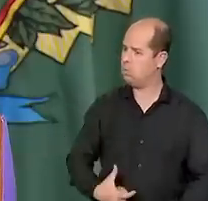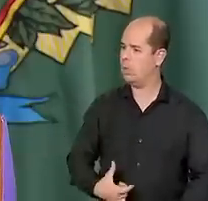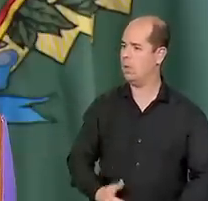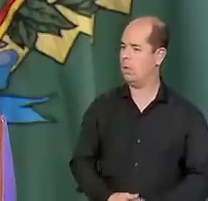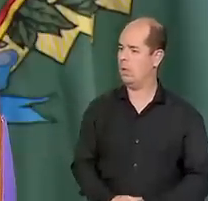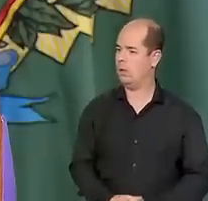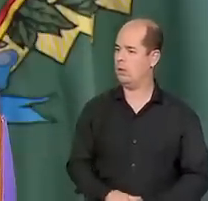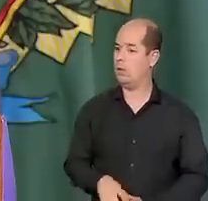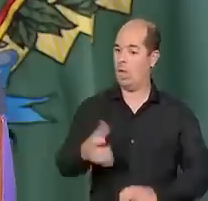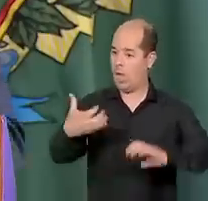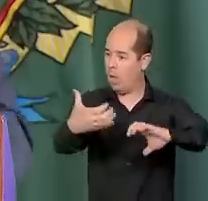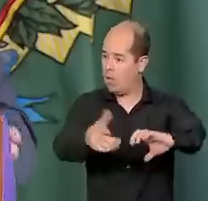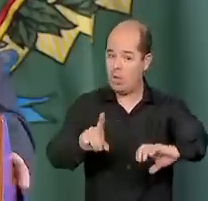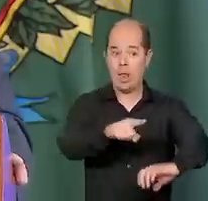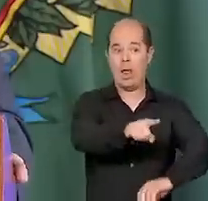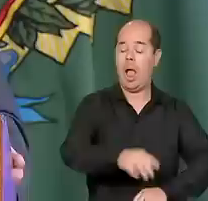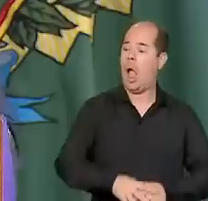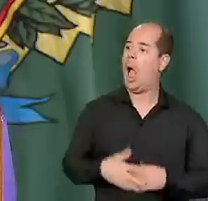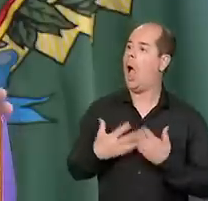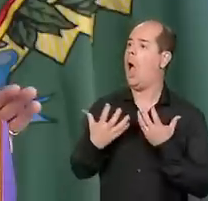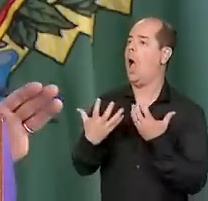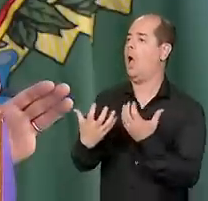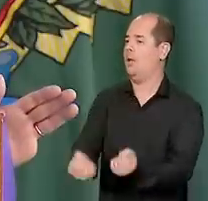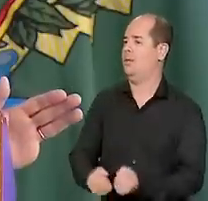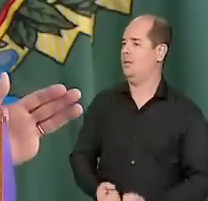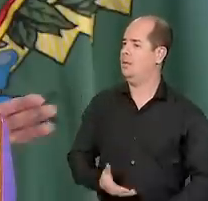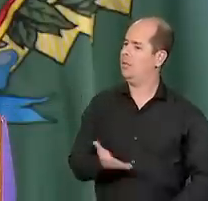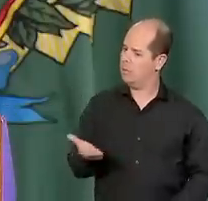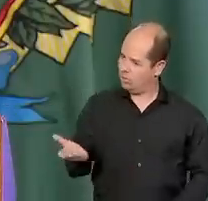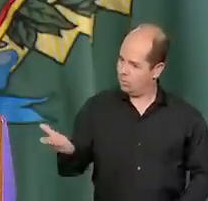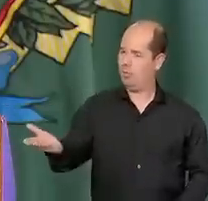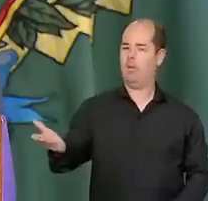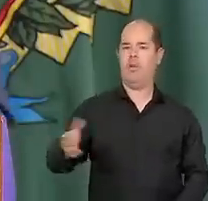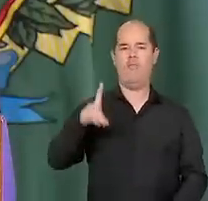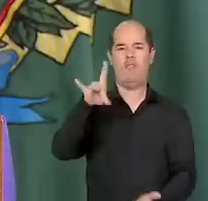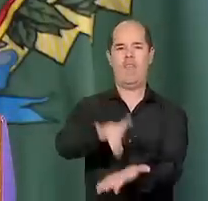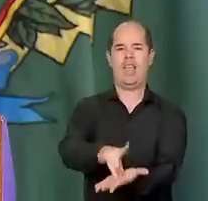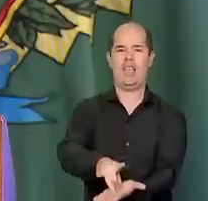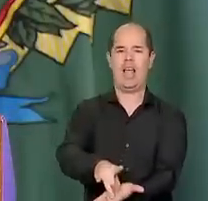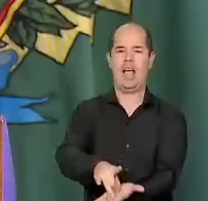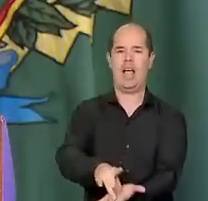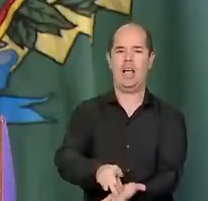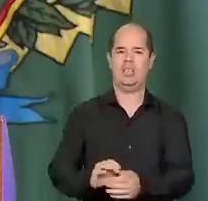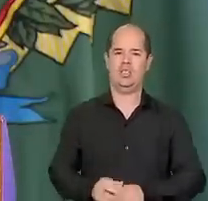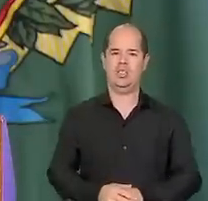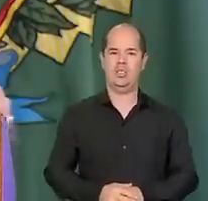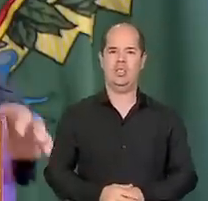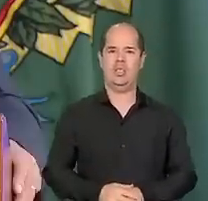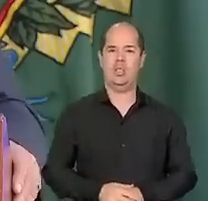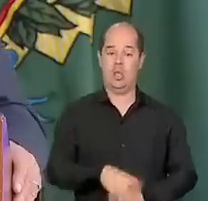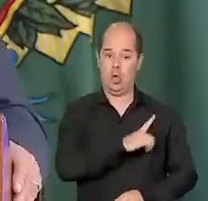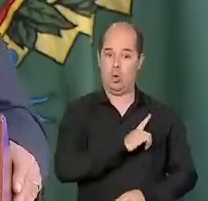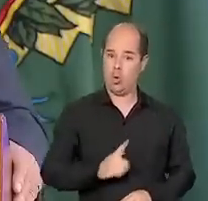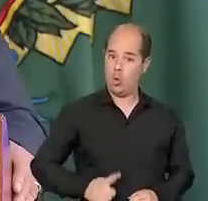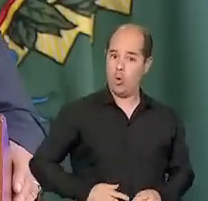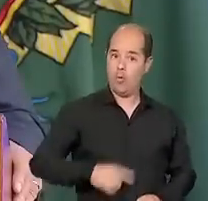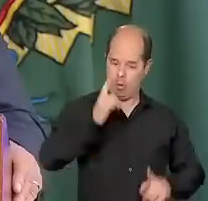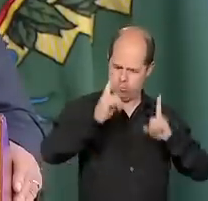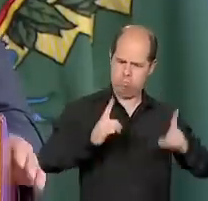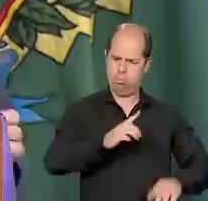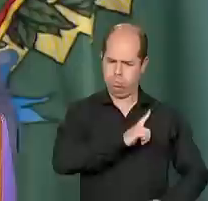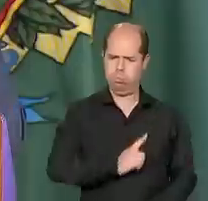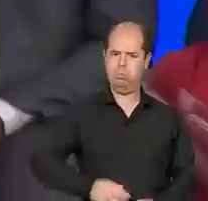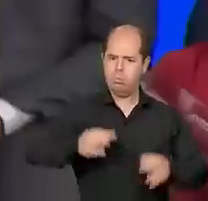Nacional de que era para valer a transição e era para valer o que a gente queria acertar com